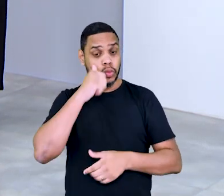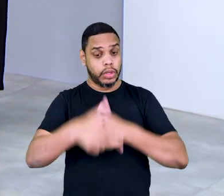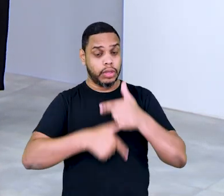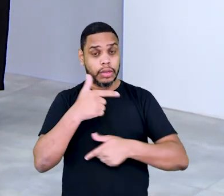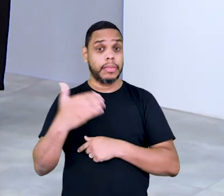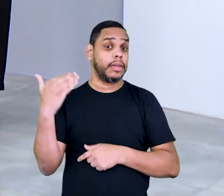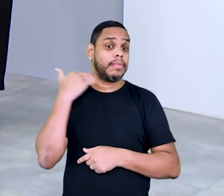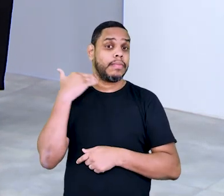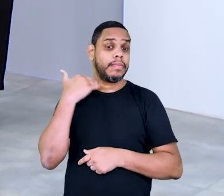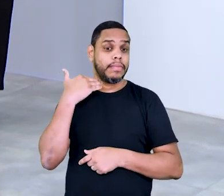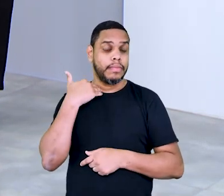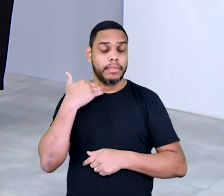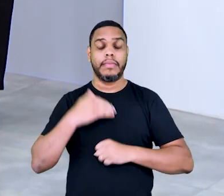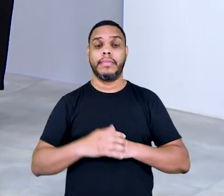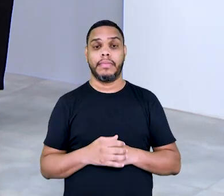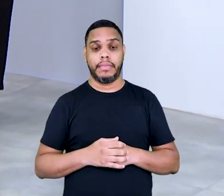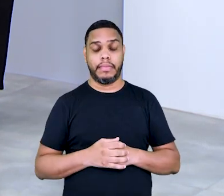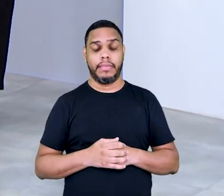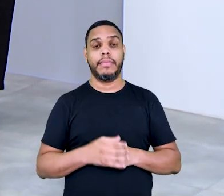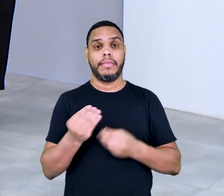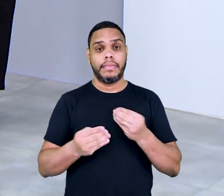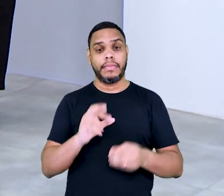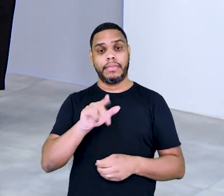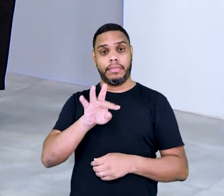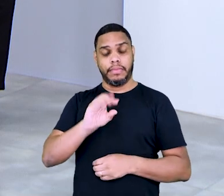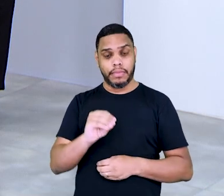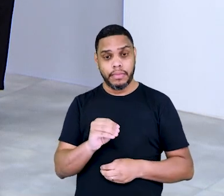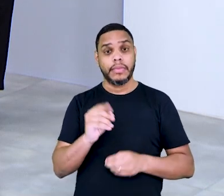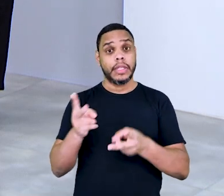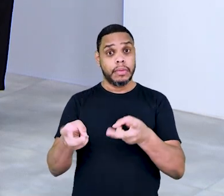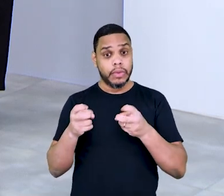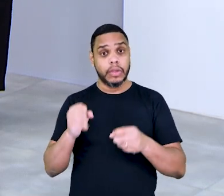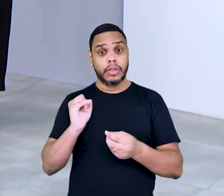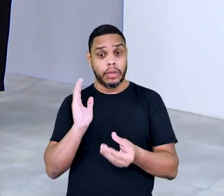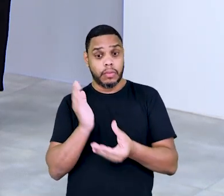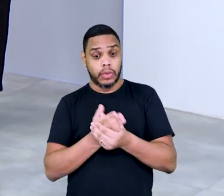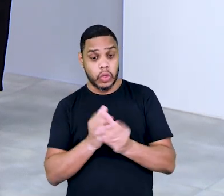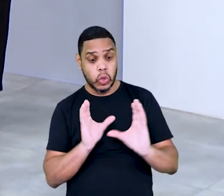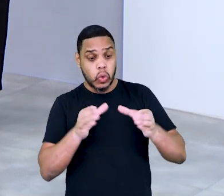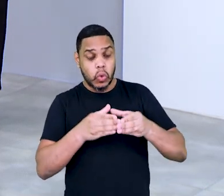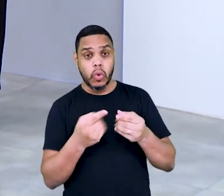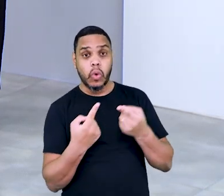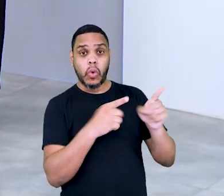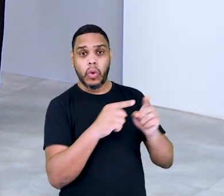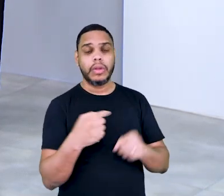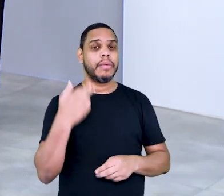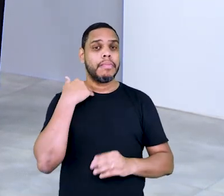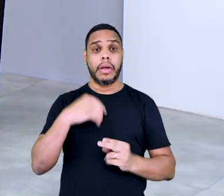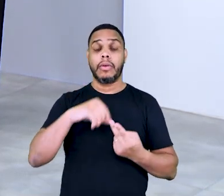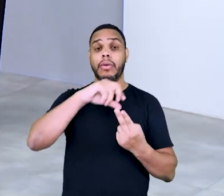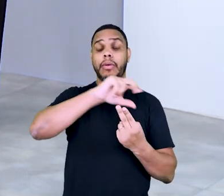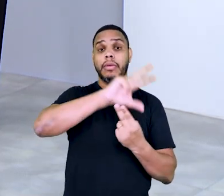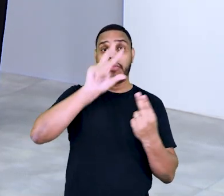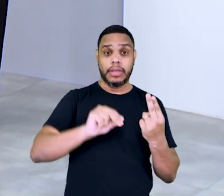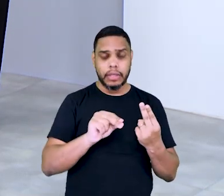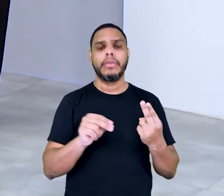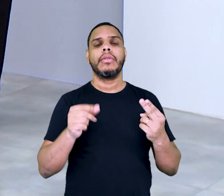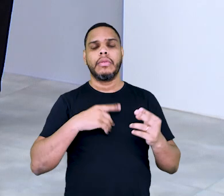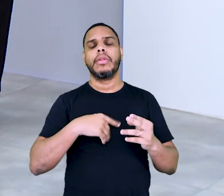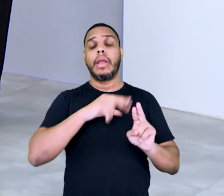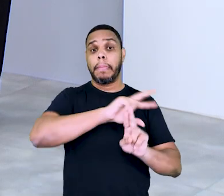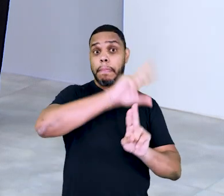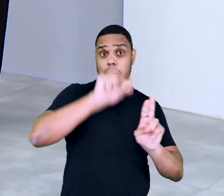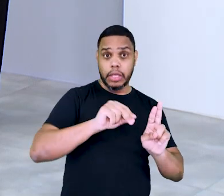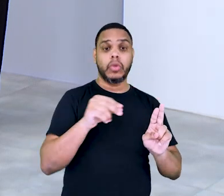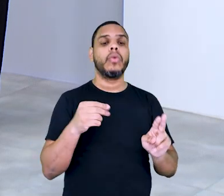executar individualmente créditos que foram reconhecidos em ação coletiva contra o Bradesco. Conforme o entendimento, tanto a execução coletiva